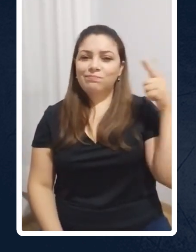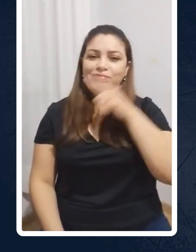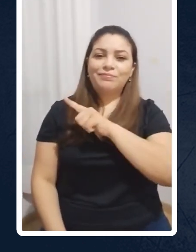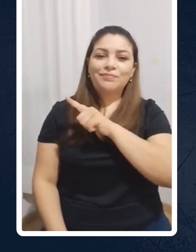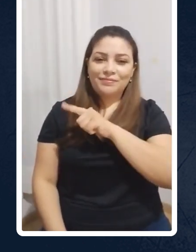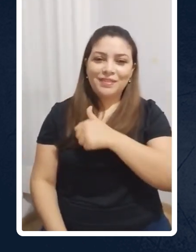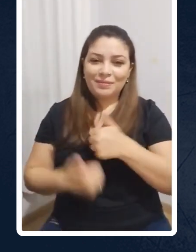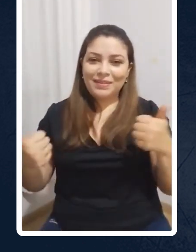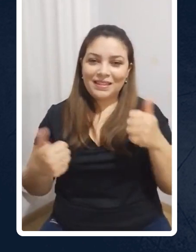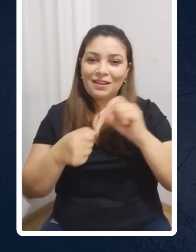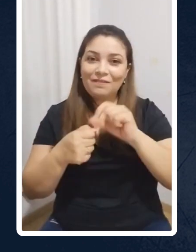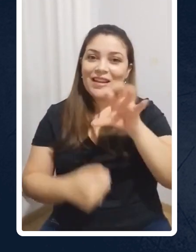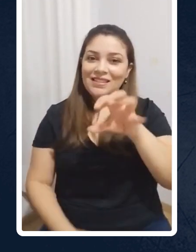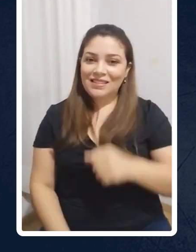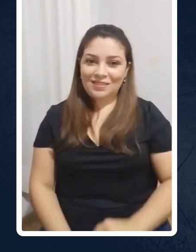Por mim.